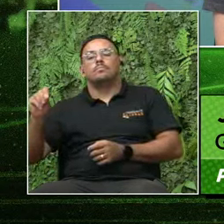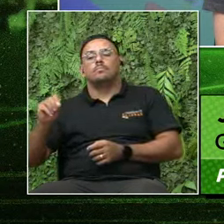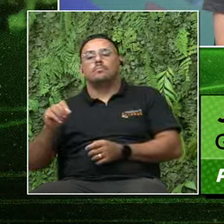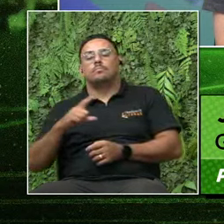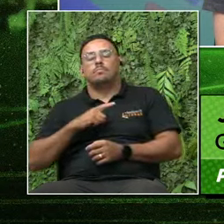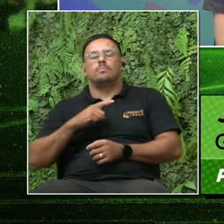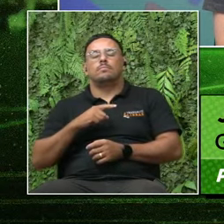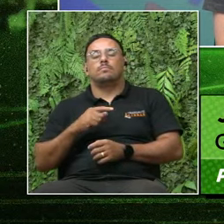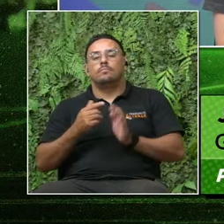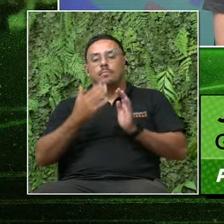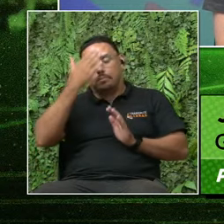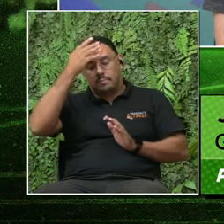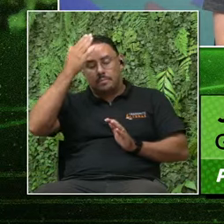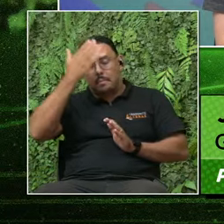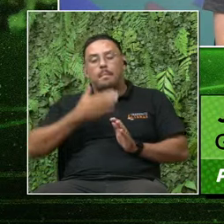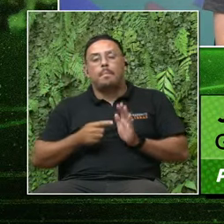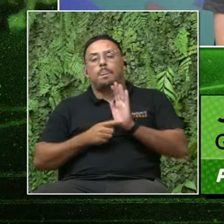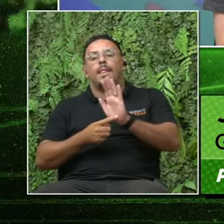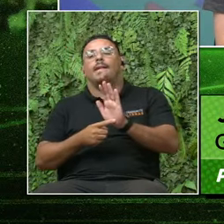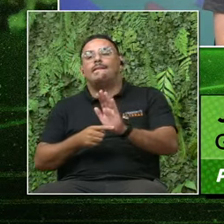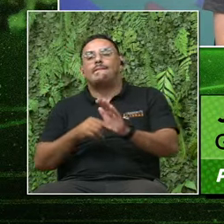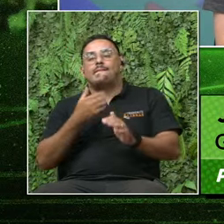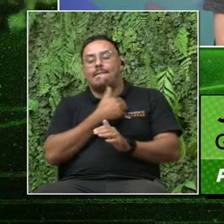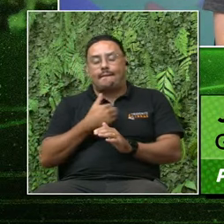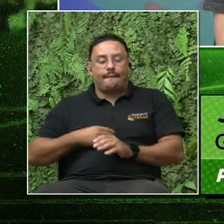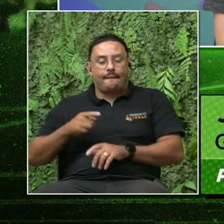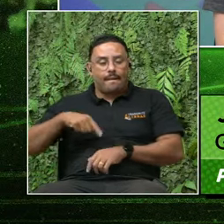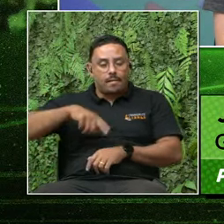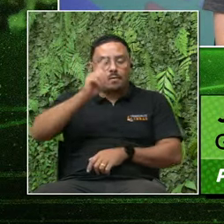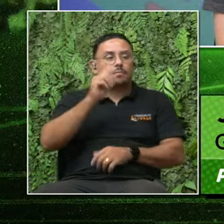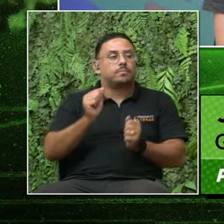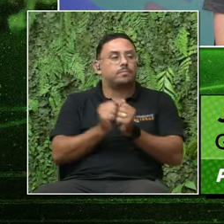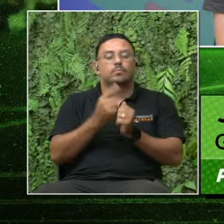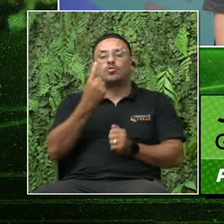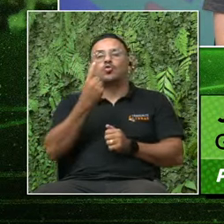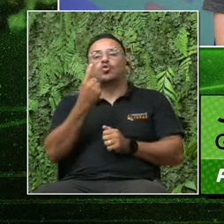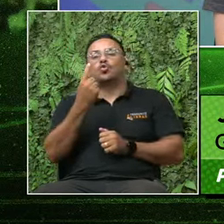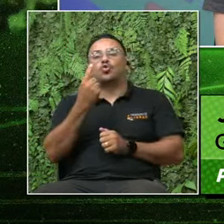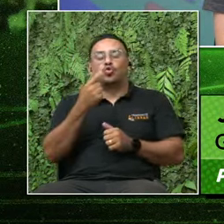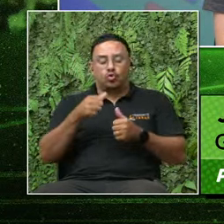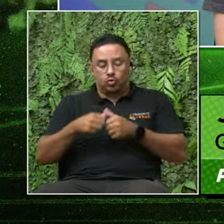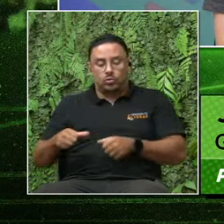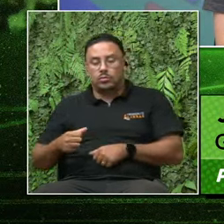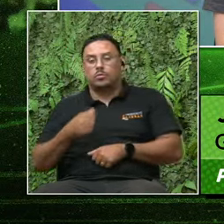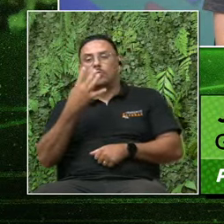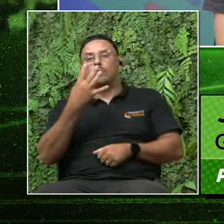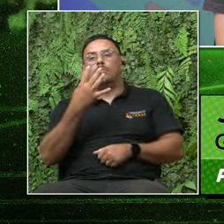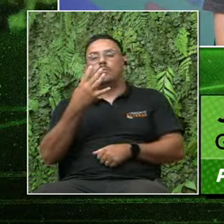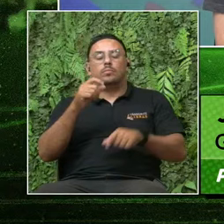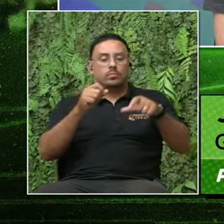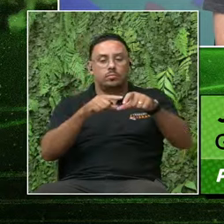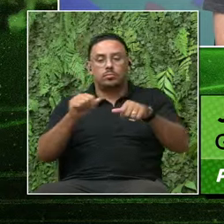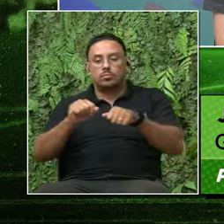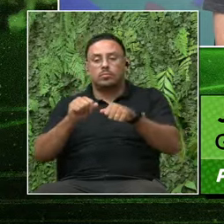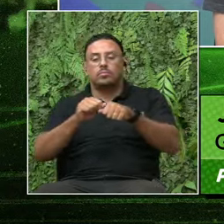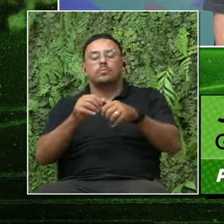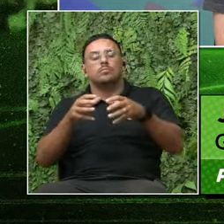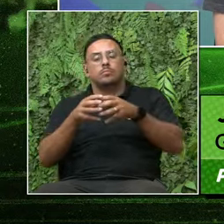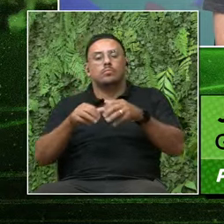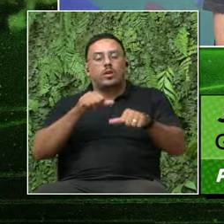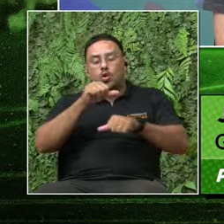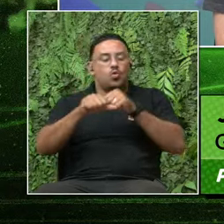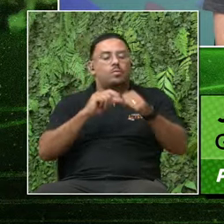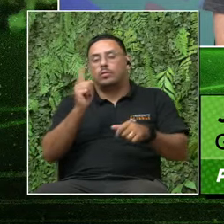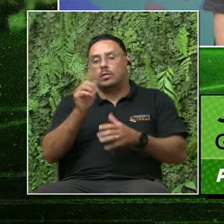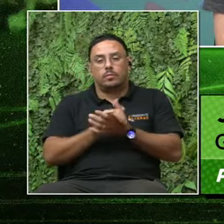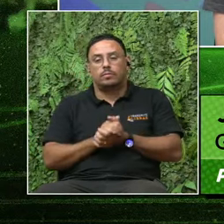do clube Atlético Mineiro quando precisa ganhar vai para cima joga com um zagueiro só quatro atacantes o time faz o gol ele não muda